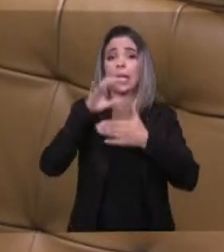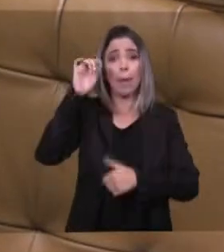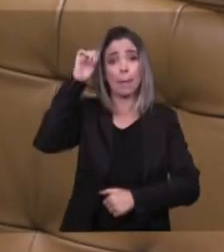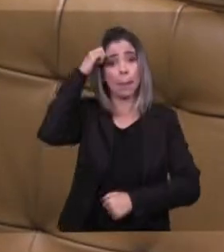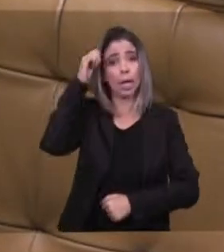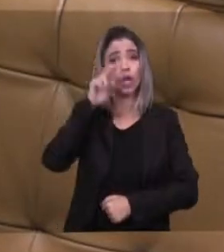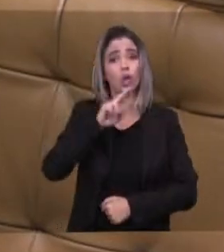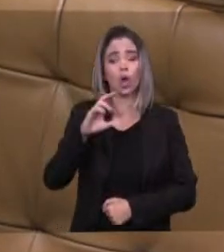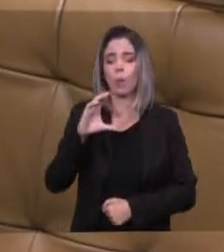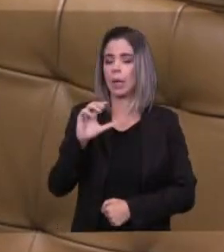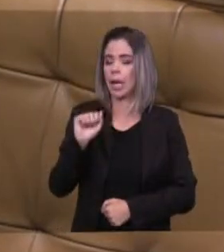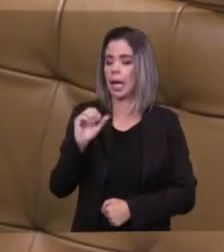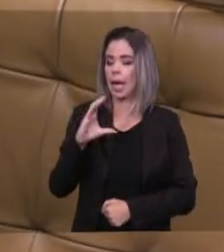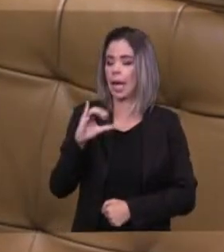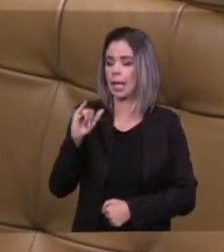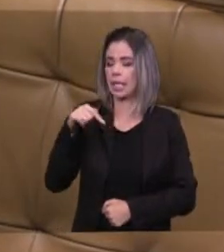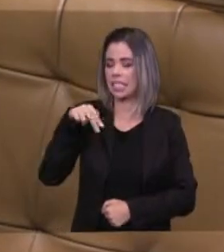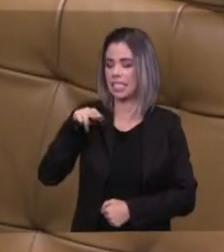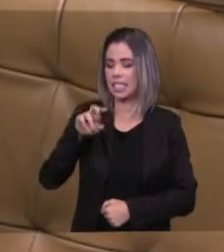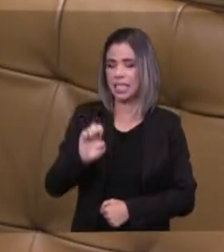de nome Cacique Babau,